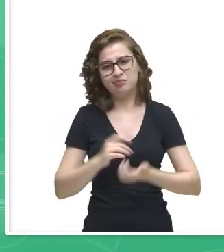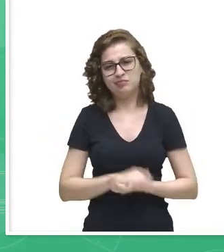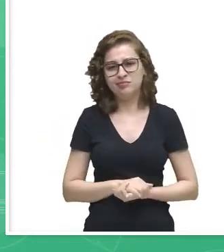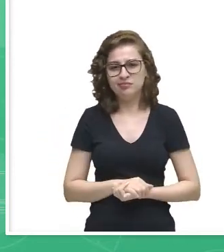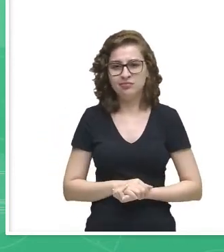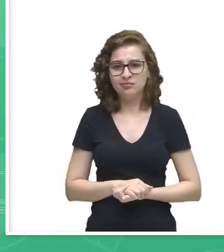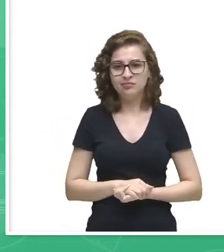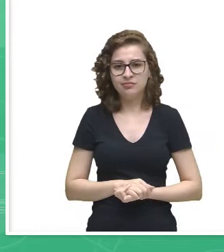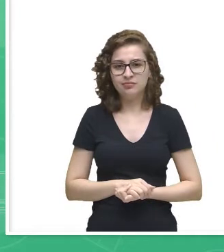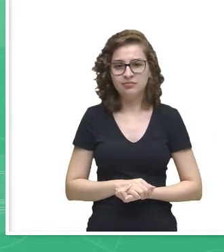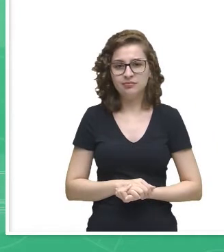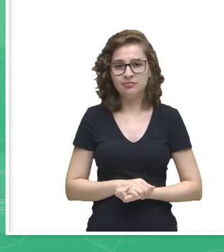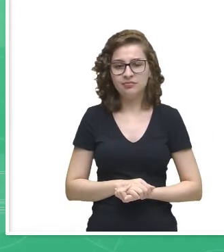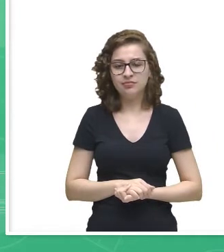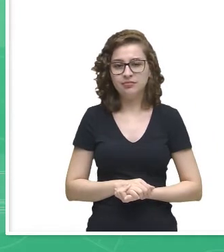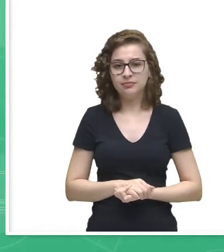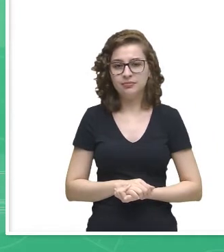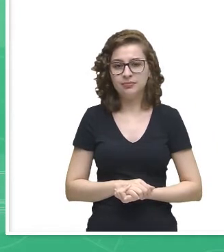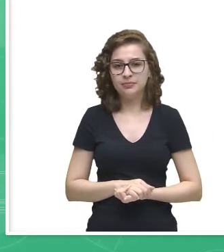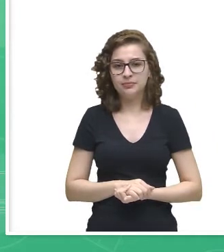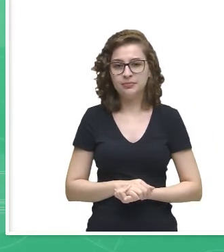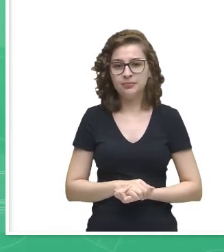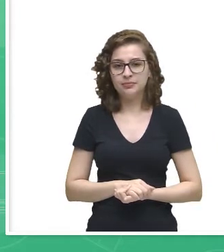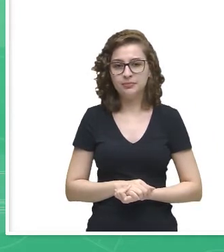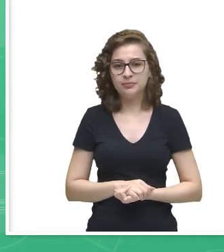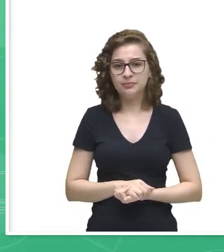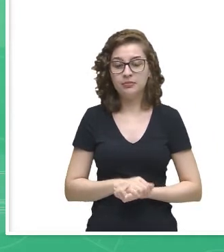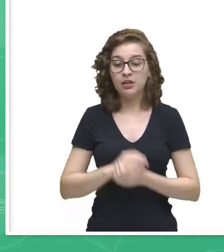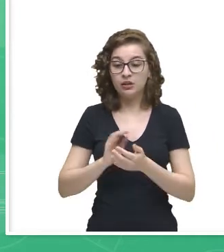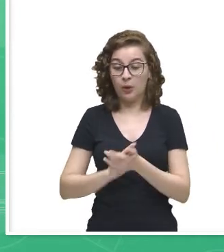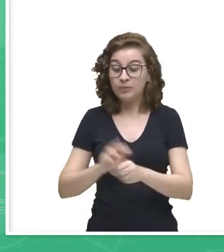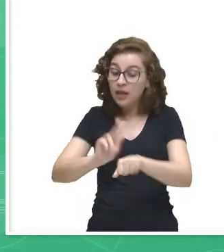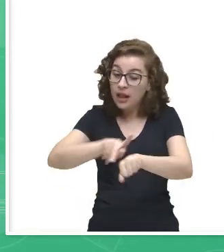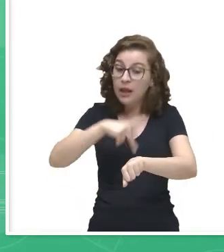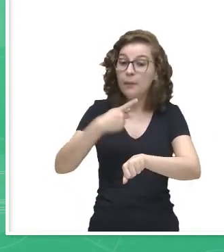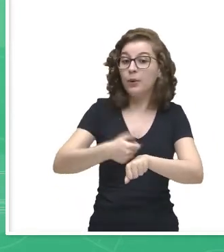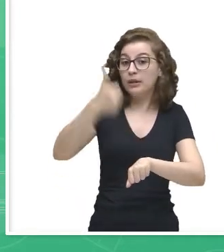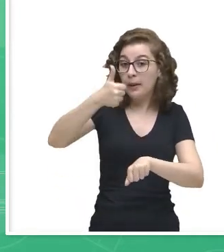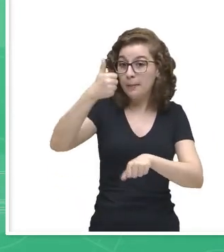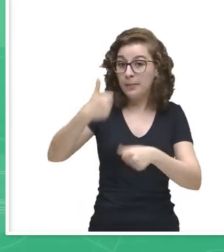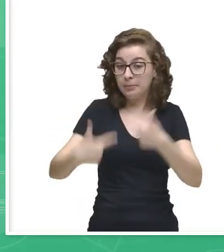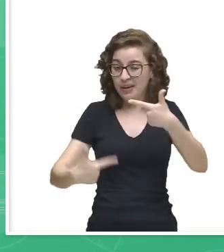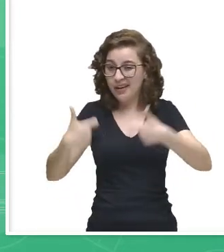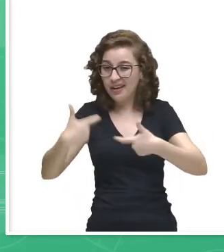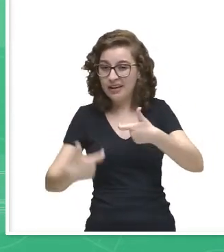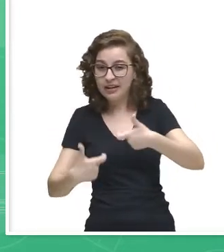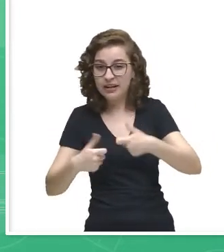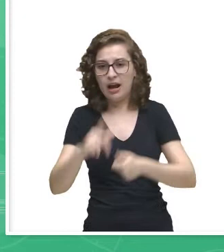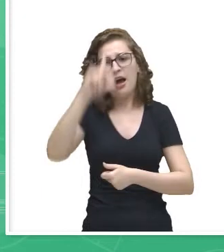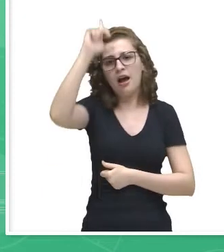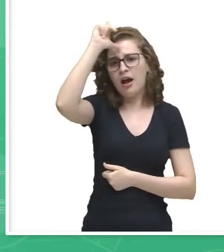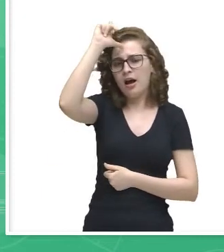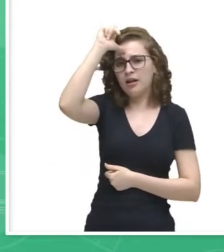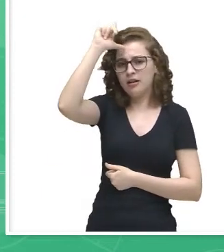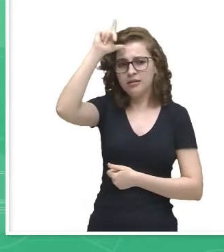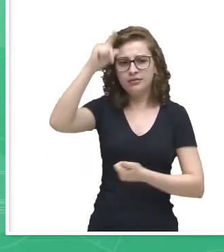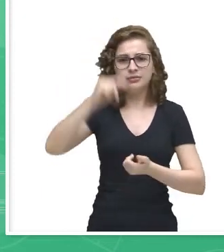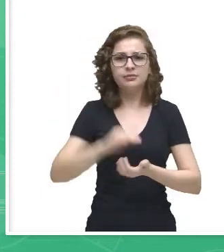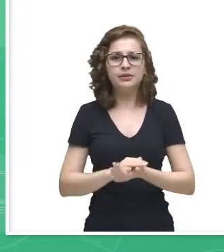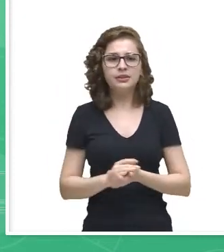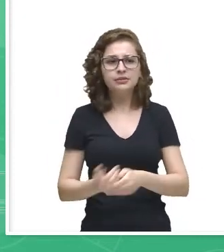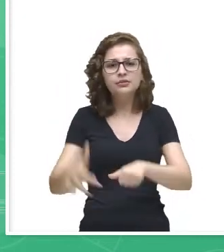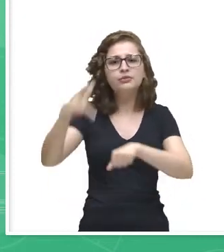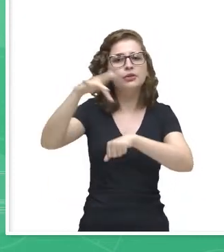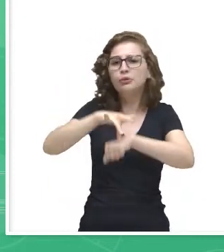vai ver o seguinte, né? Após a Primeira Guerra Mundial, a Alemanha ela foi considerada a grande culpada e sofreu uma série